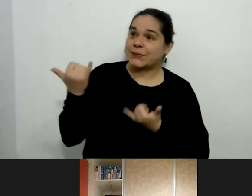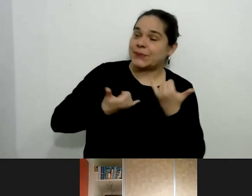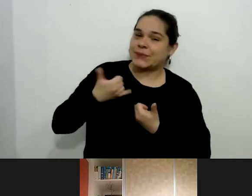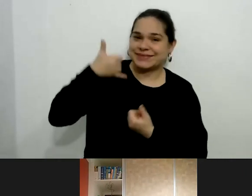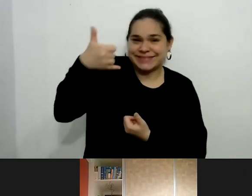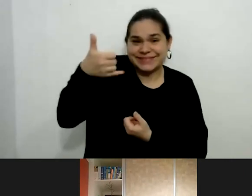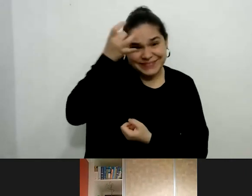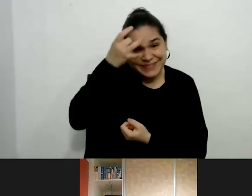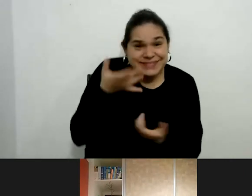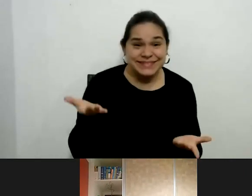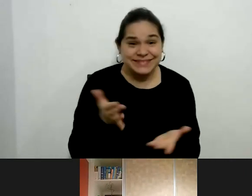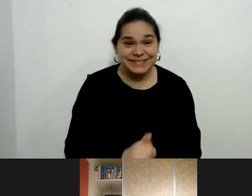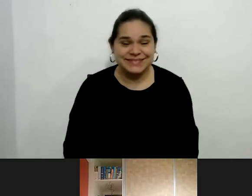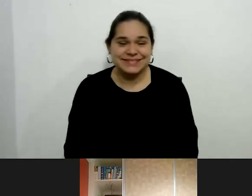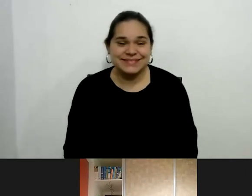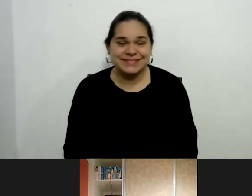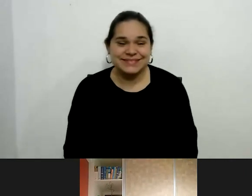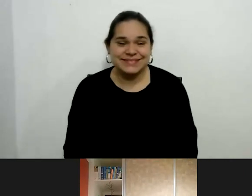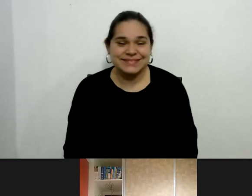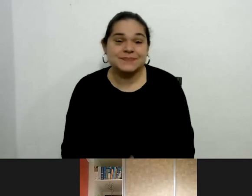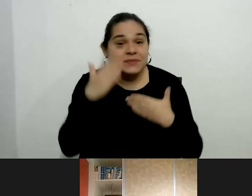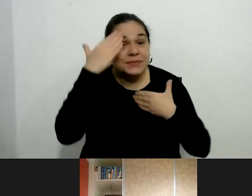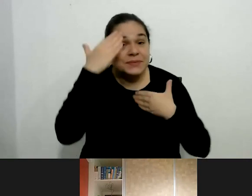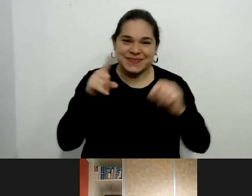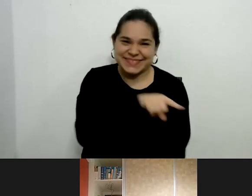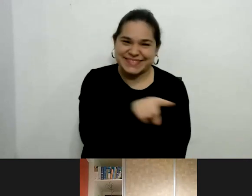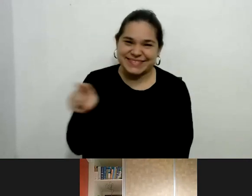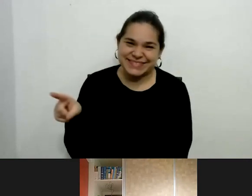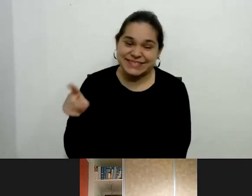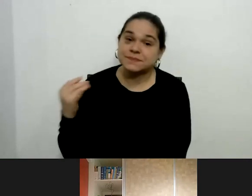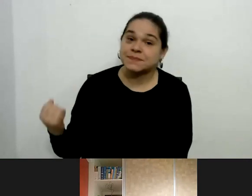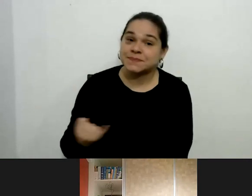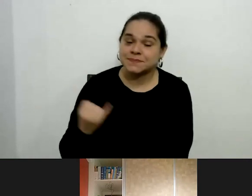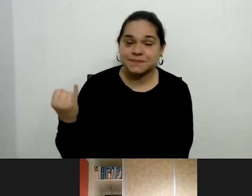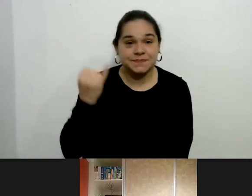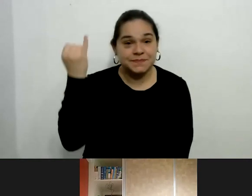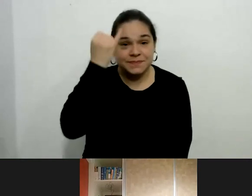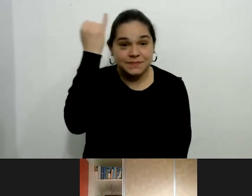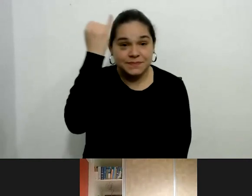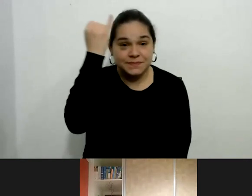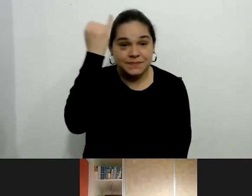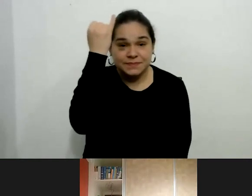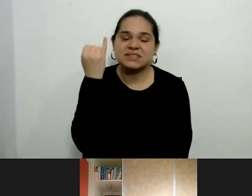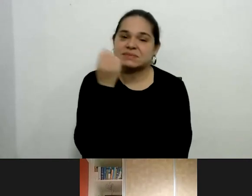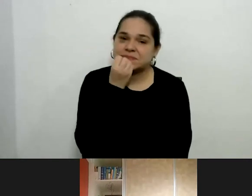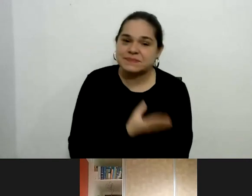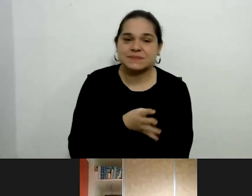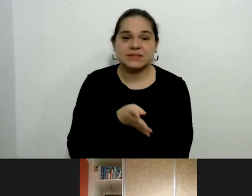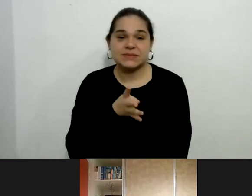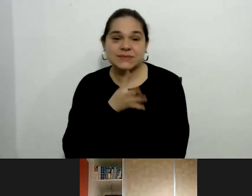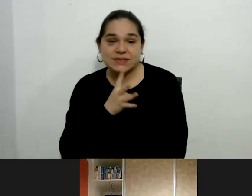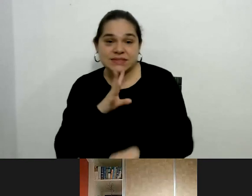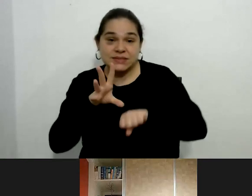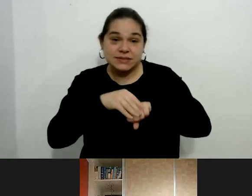confortável e também é cômodo. Obrigado a todos vocês, tá? Foi muito importante, foi produtivo, porque quando a gente